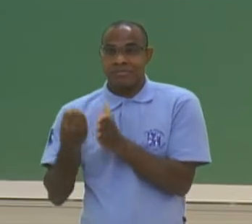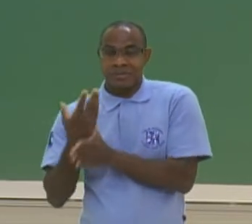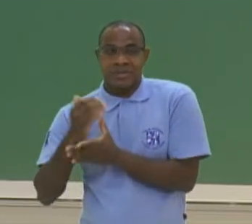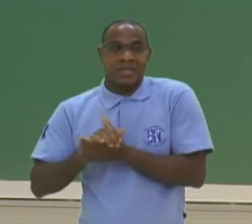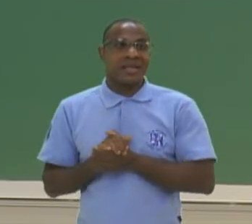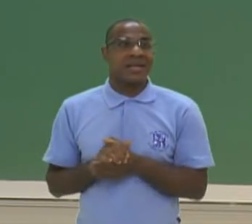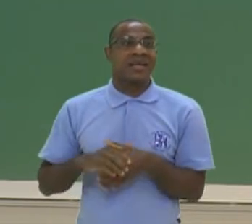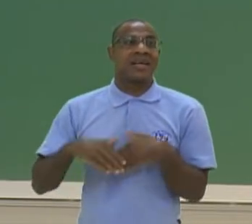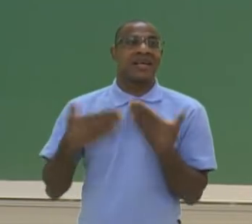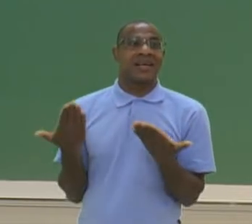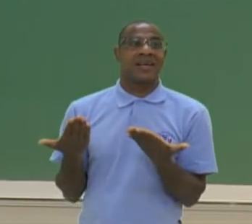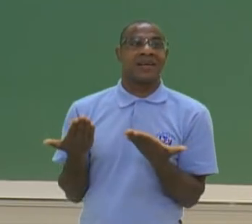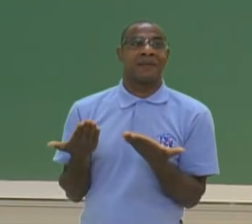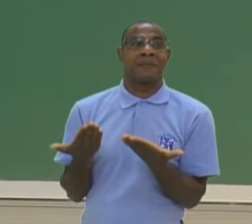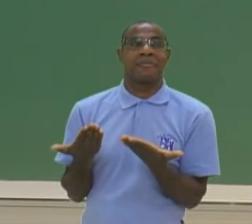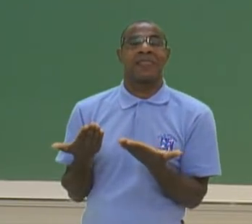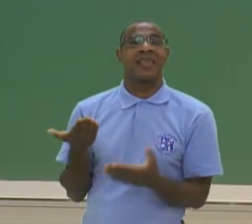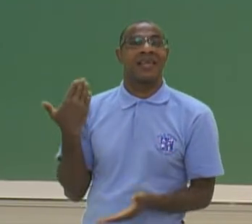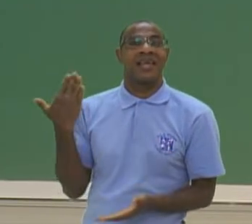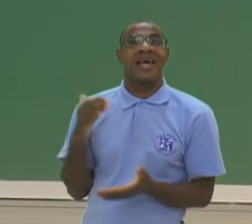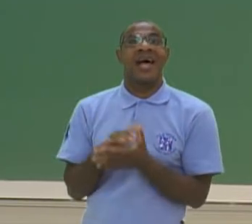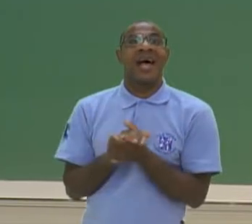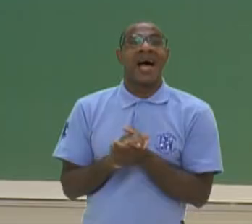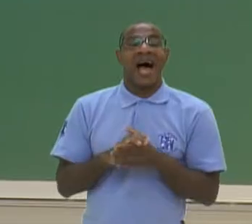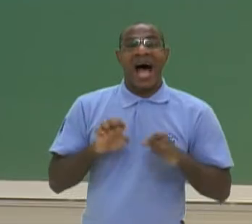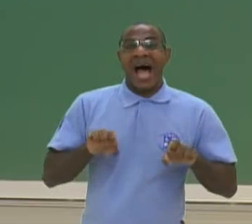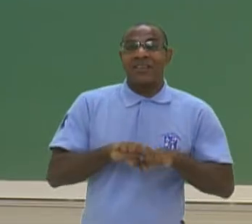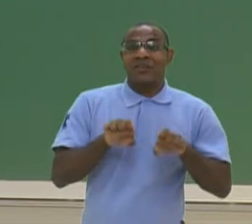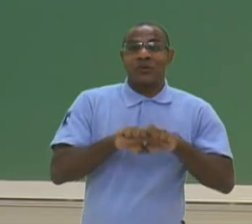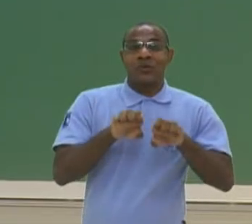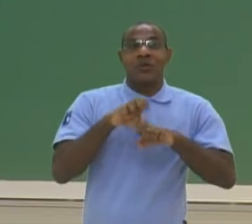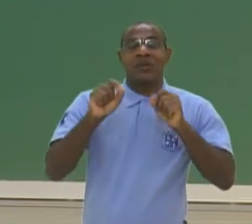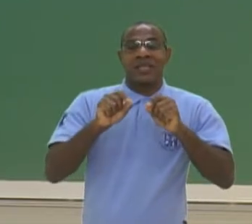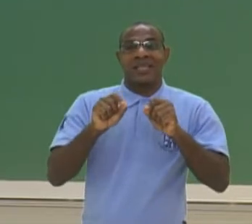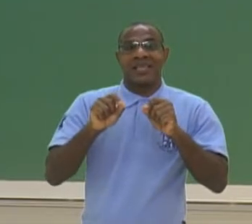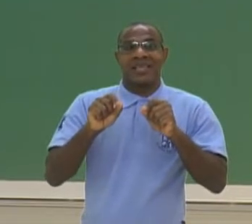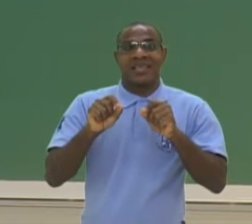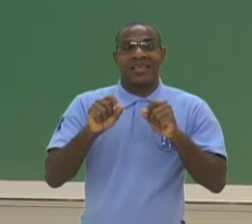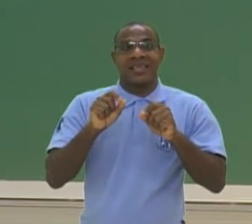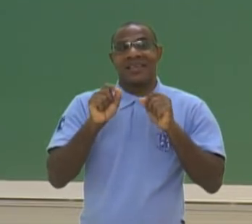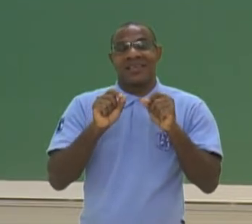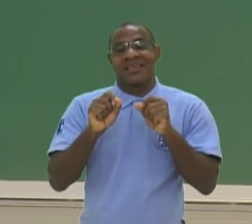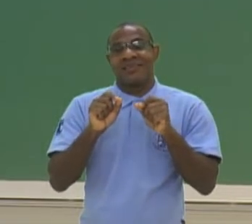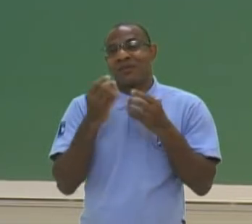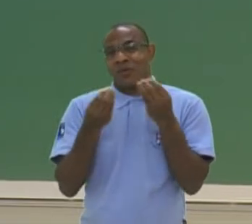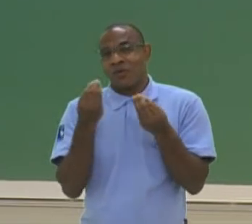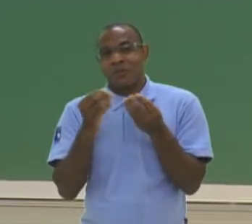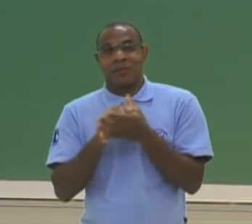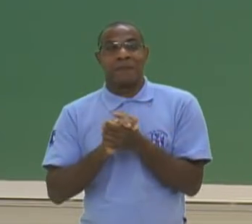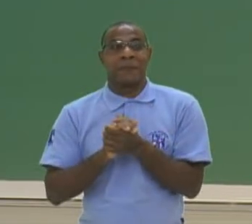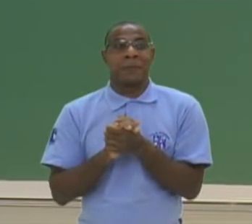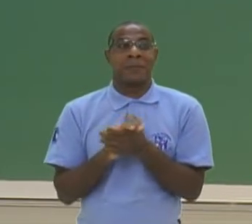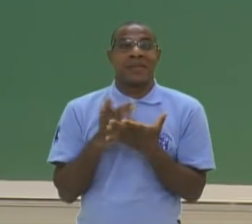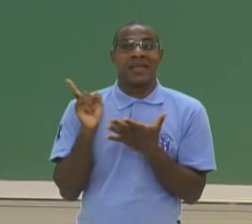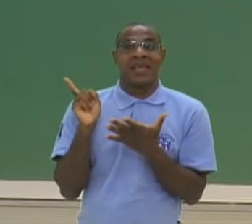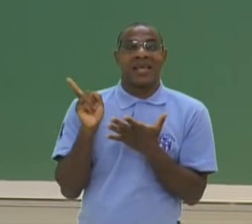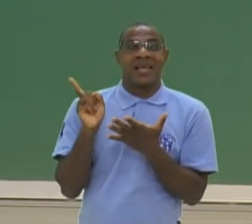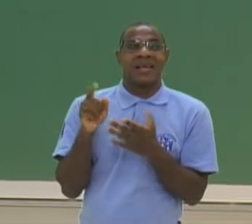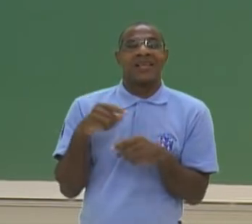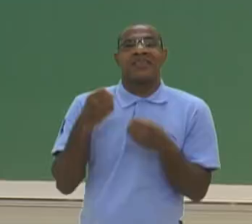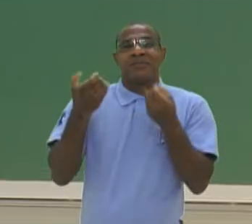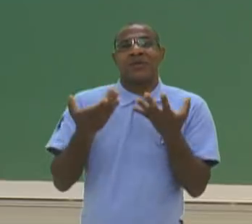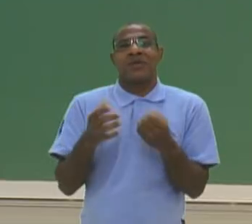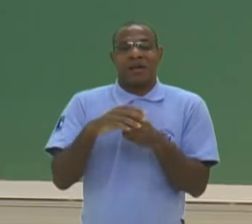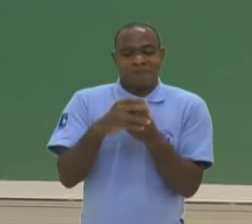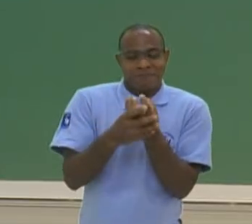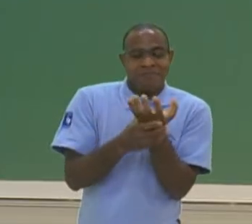falou de gimnosperma, a estrutura reprodutora deles era na pinha, no estróbilo. Quando a gente falou da samambaia,